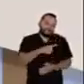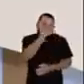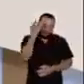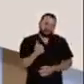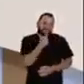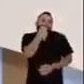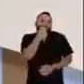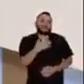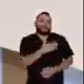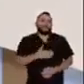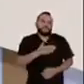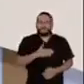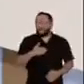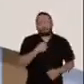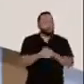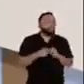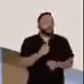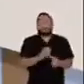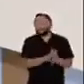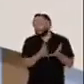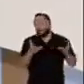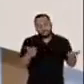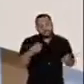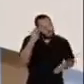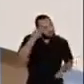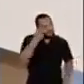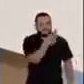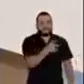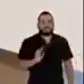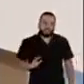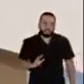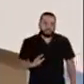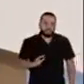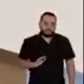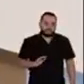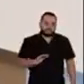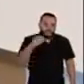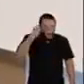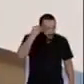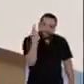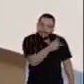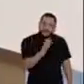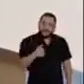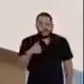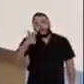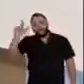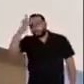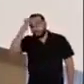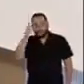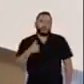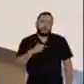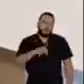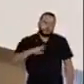seu pai tem razão está um ano maravilhoso talvez na experiência dele talvez na experiência dele não pode não estar pra outras pessoas